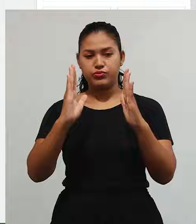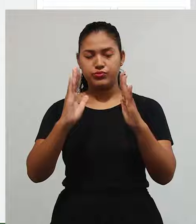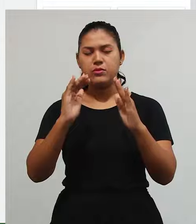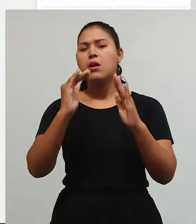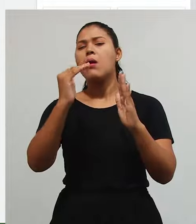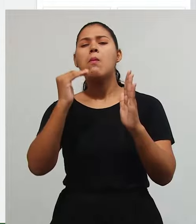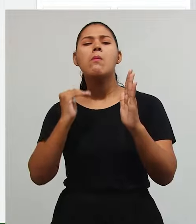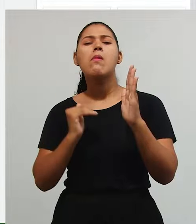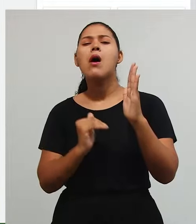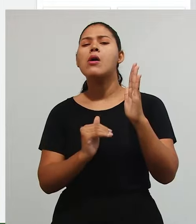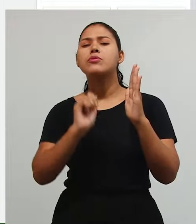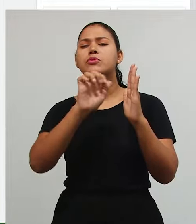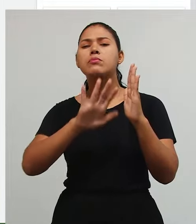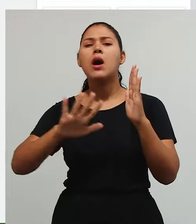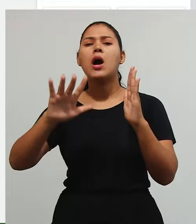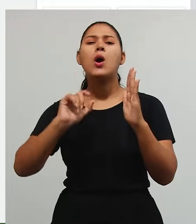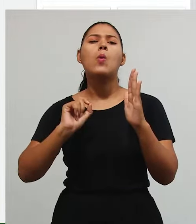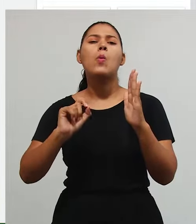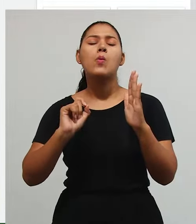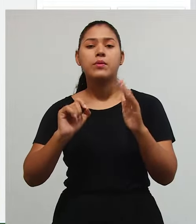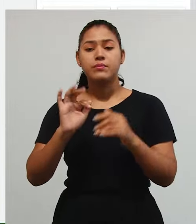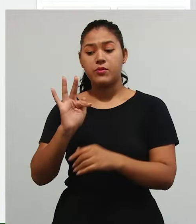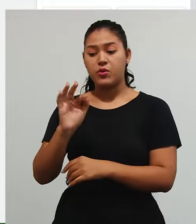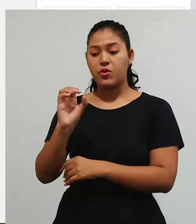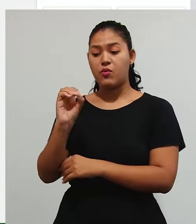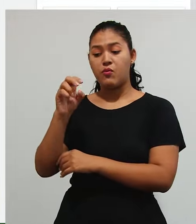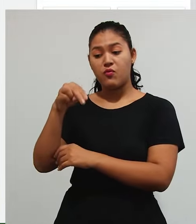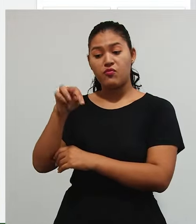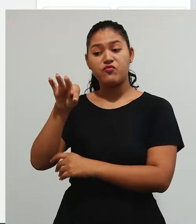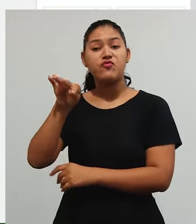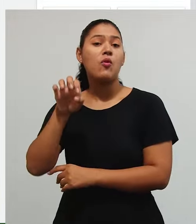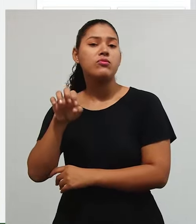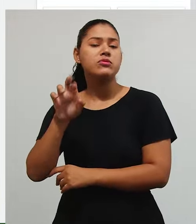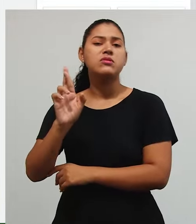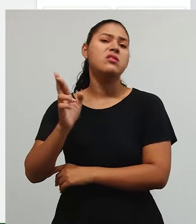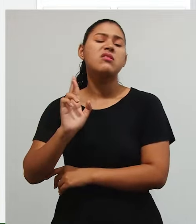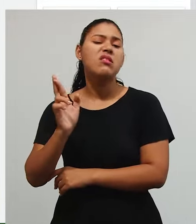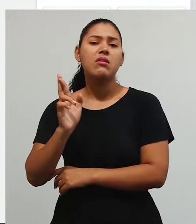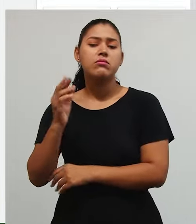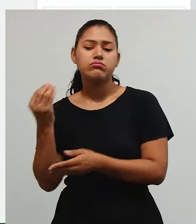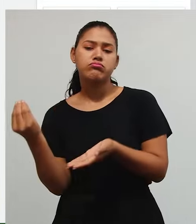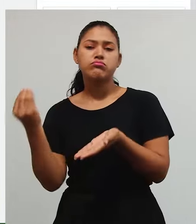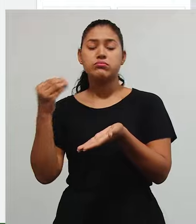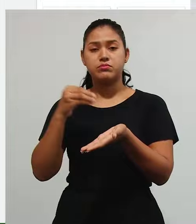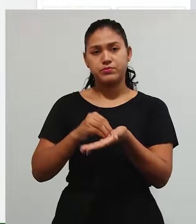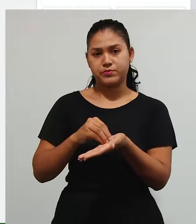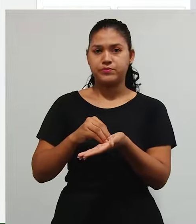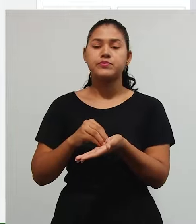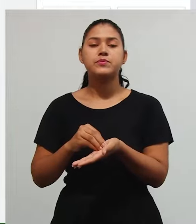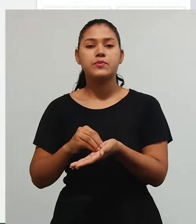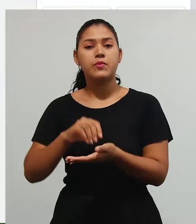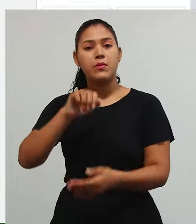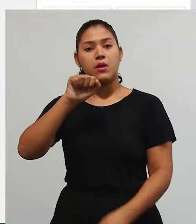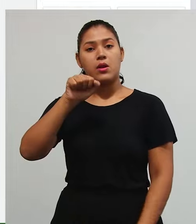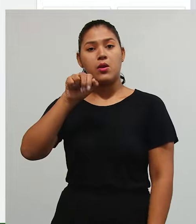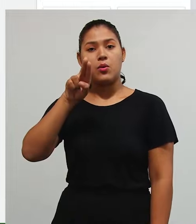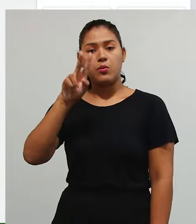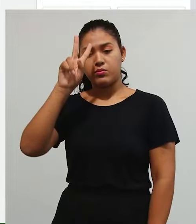fonte. Fonte, quem tirou essa foto? Foi você? Então, autoria